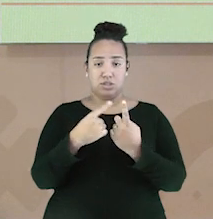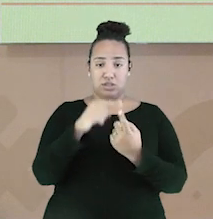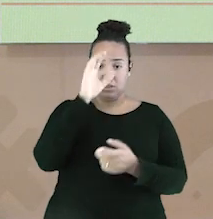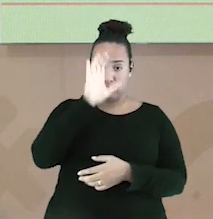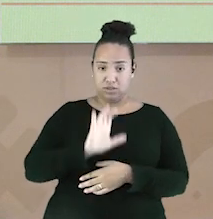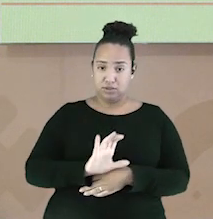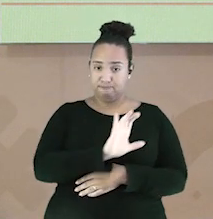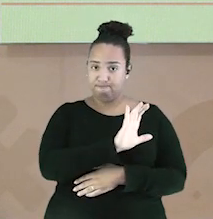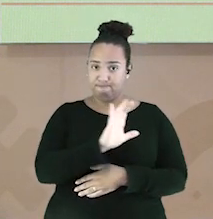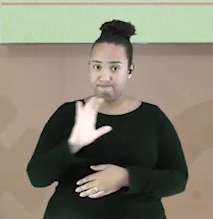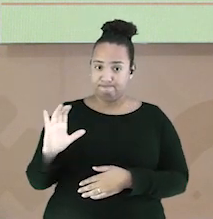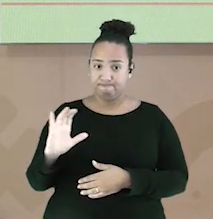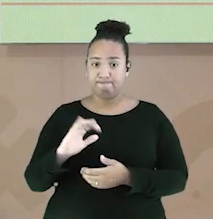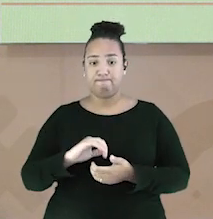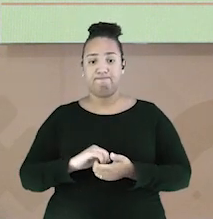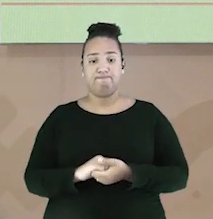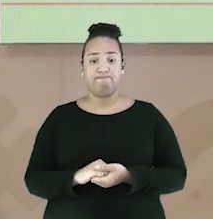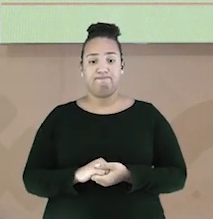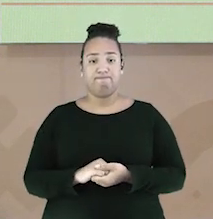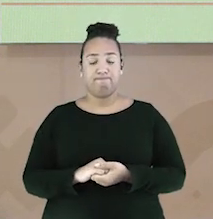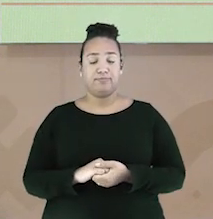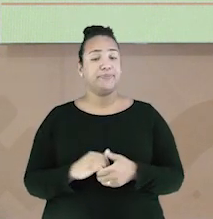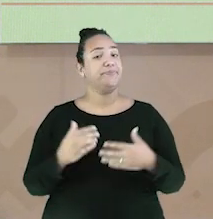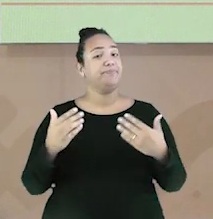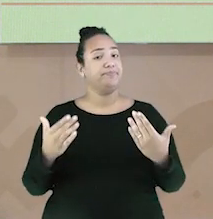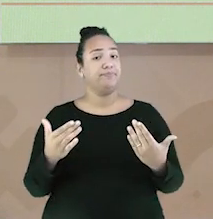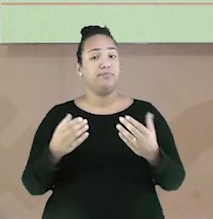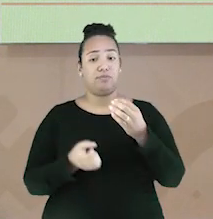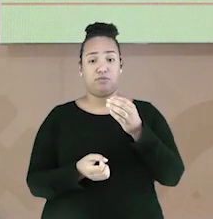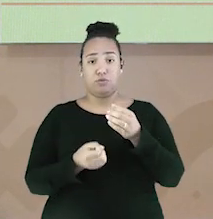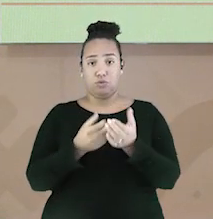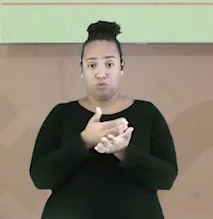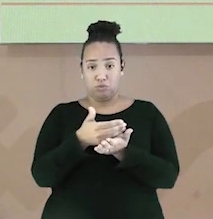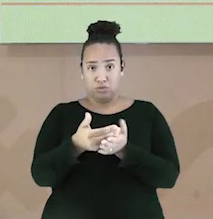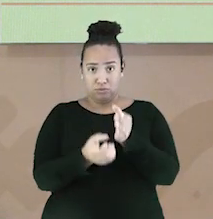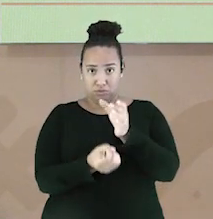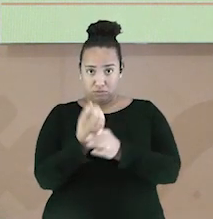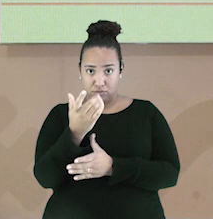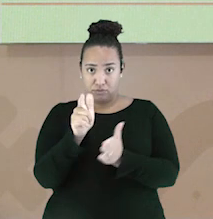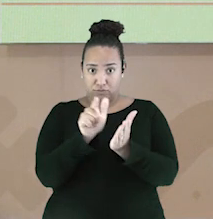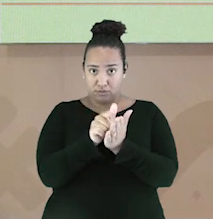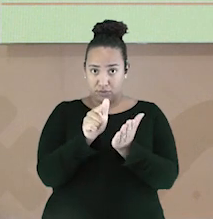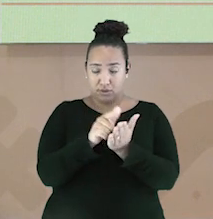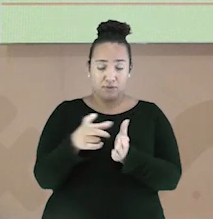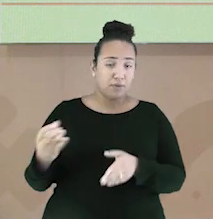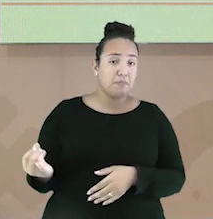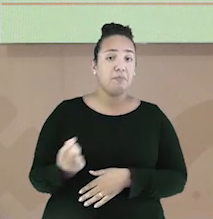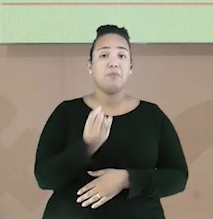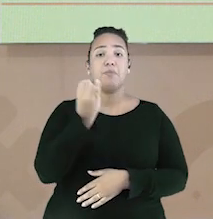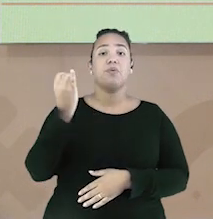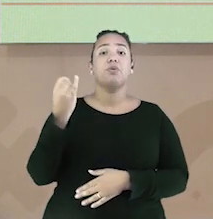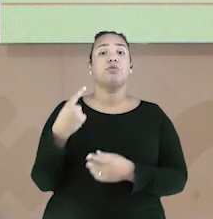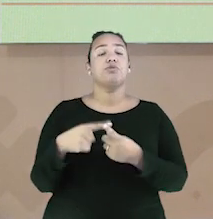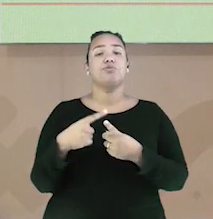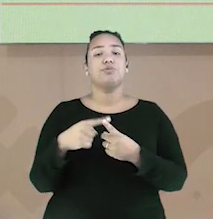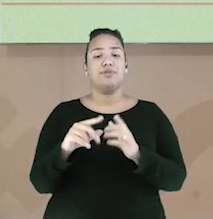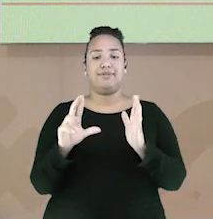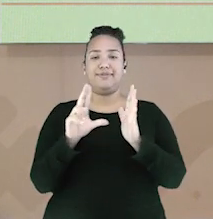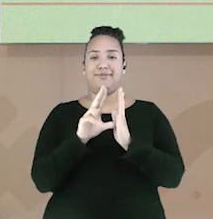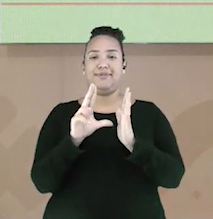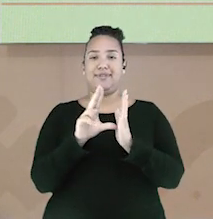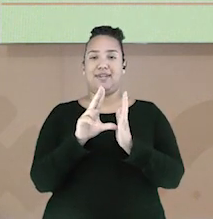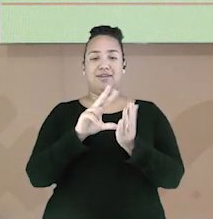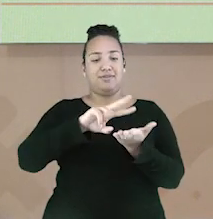Romana. O surgimento da imprensa foi fundamental para a propagação do pensamento de Lutero, que traduziu o